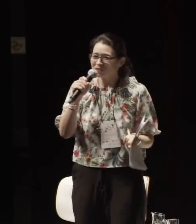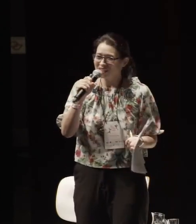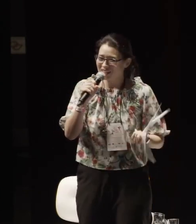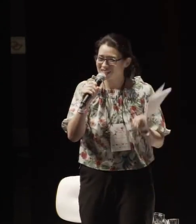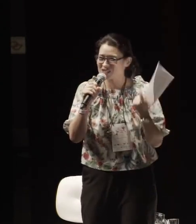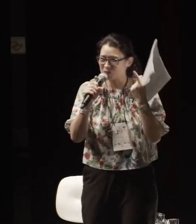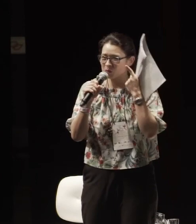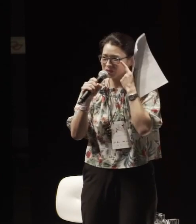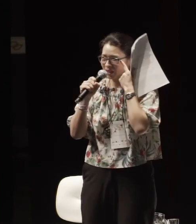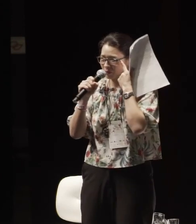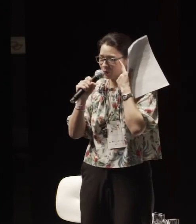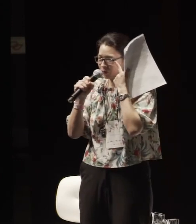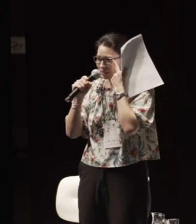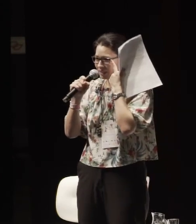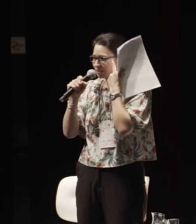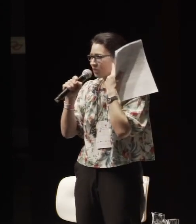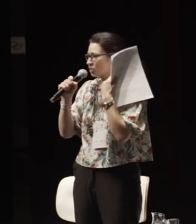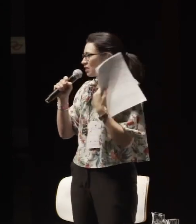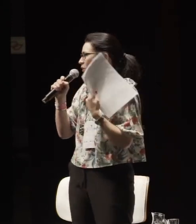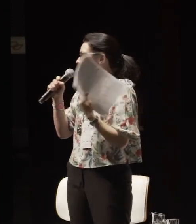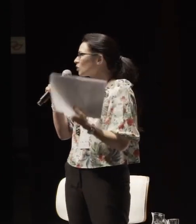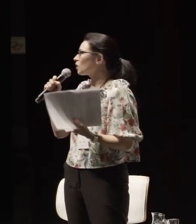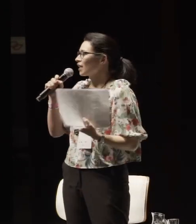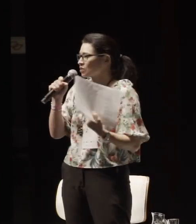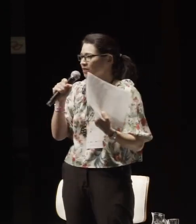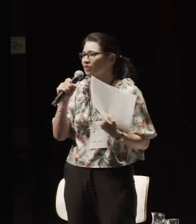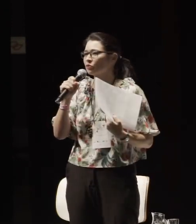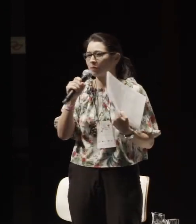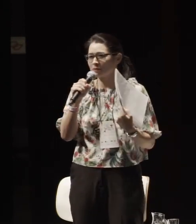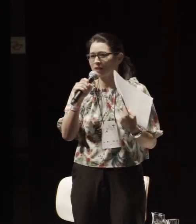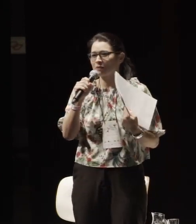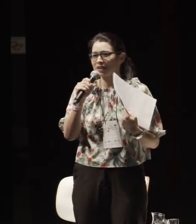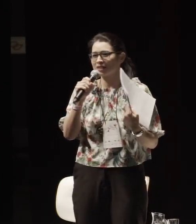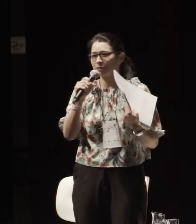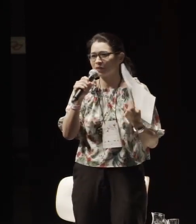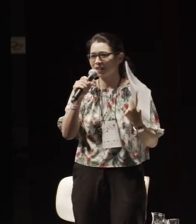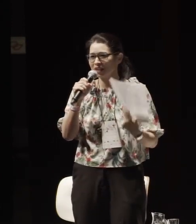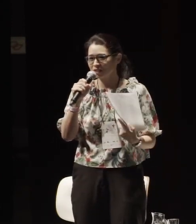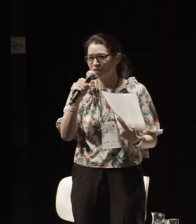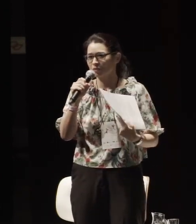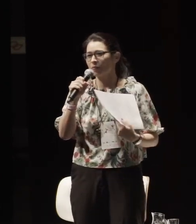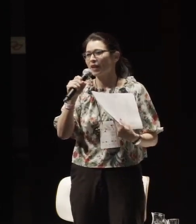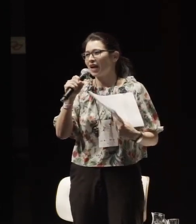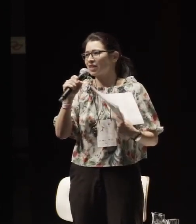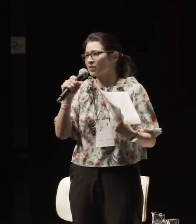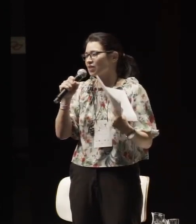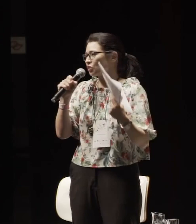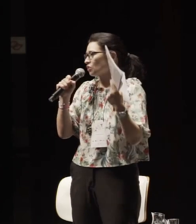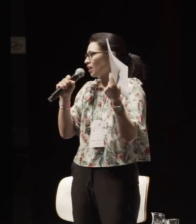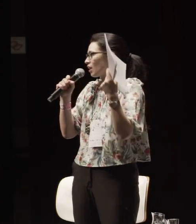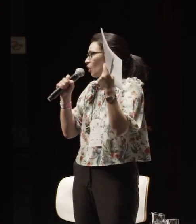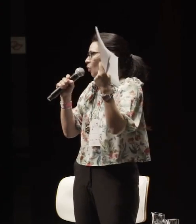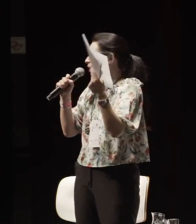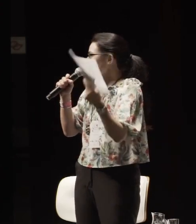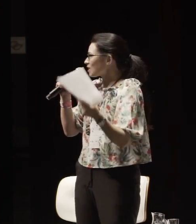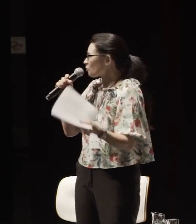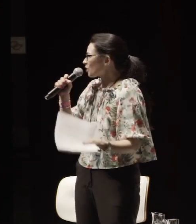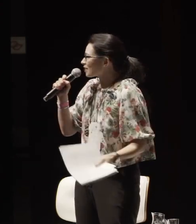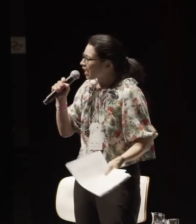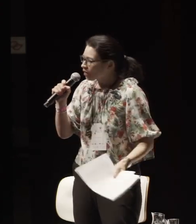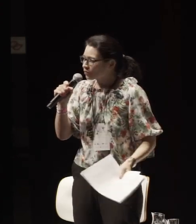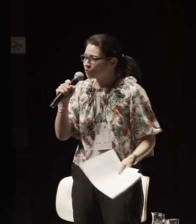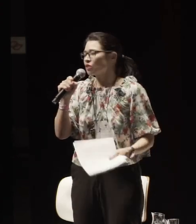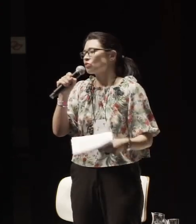requer uma outra relação com o tempo, né? Então acho que está muito relacionado com a primeira mesa, porque é isso. Às vezes a gente tem uma